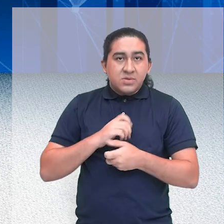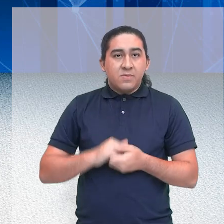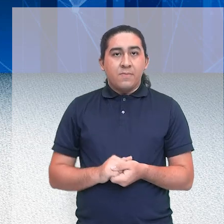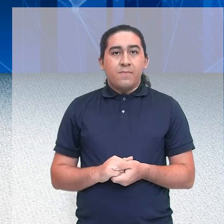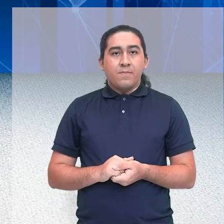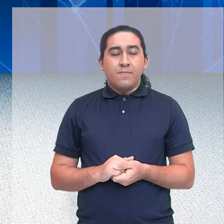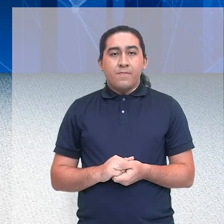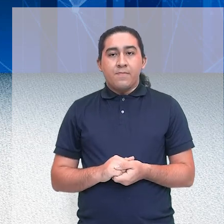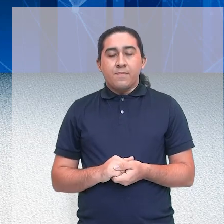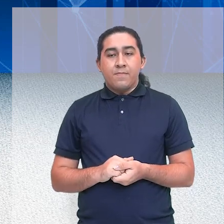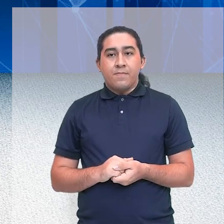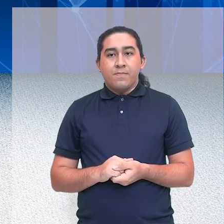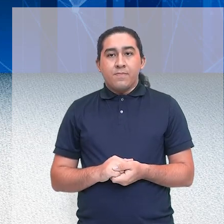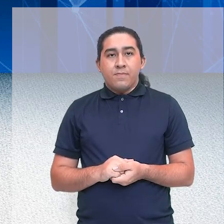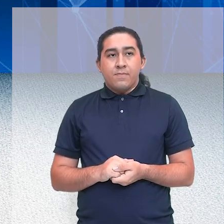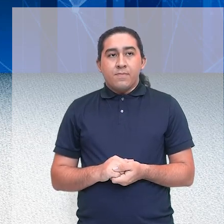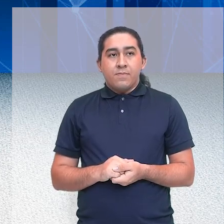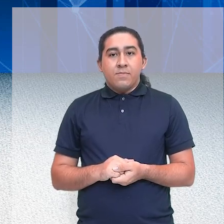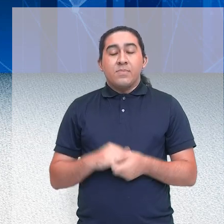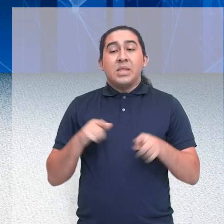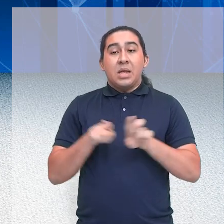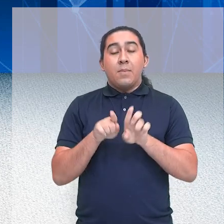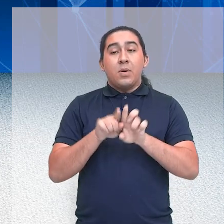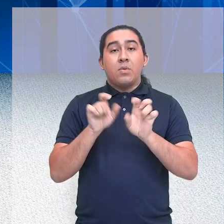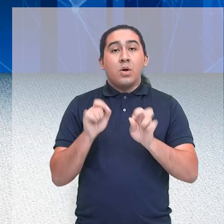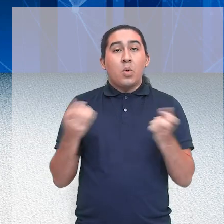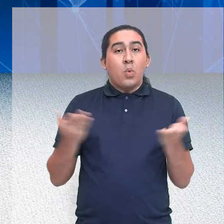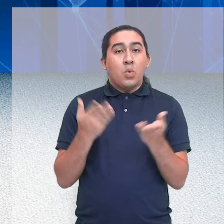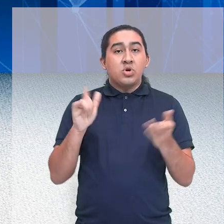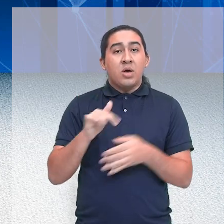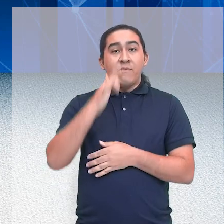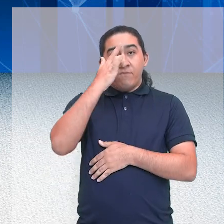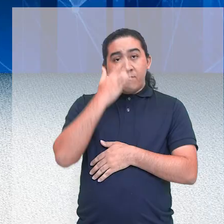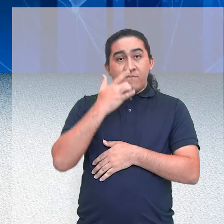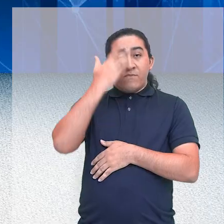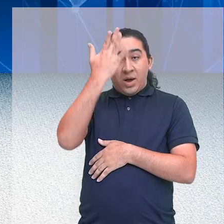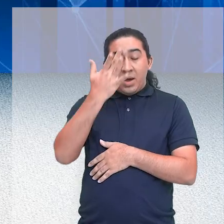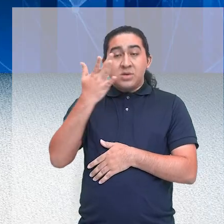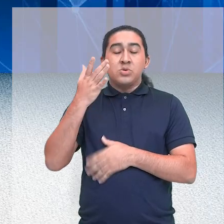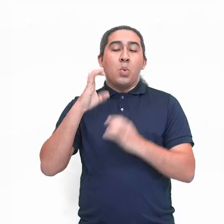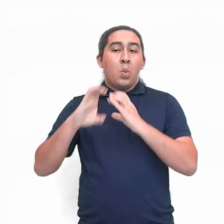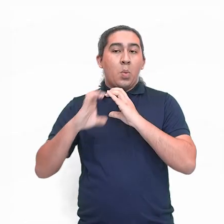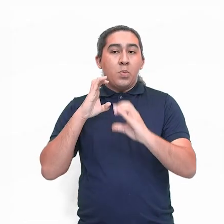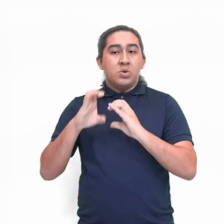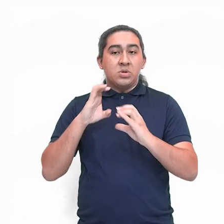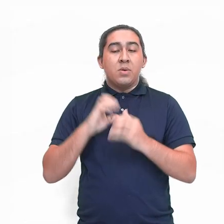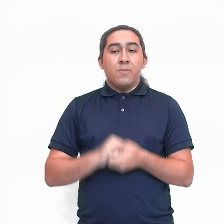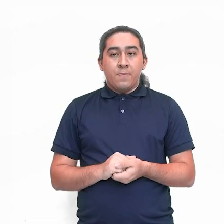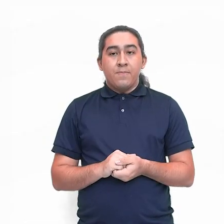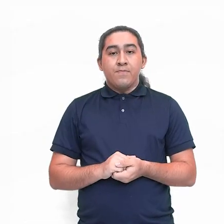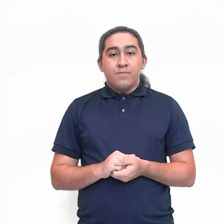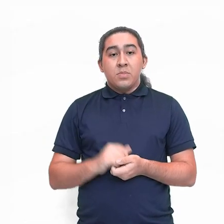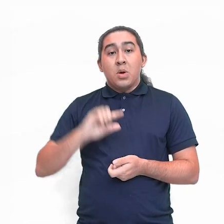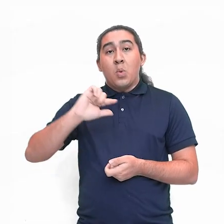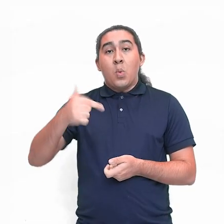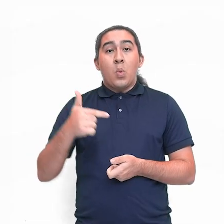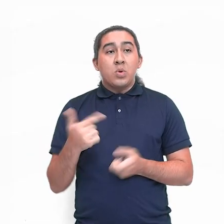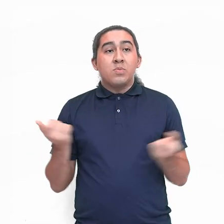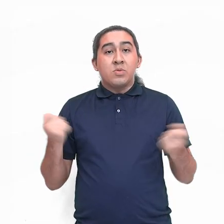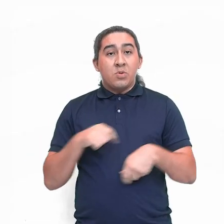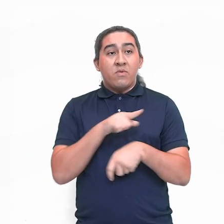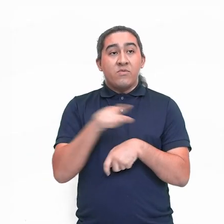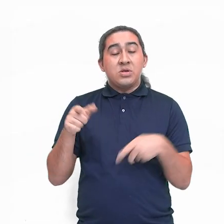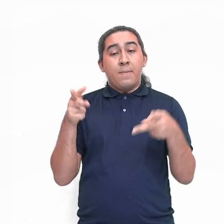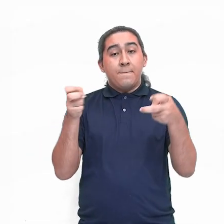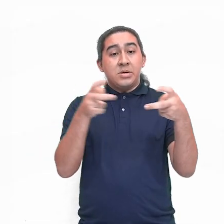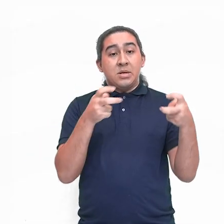Outra questão também é a facilidade de comunicação, é o outro ponto aí que vocês vão observar. Facilidade